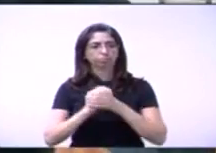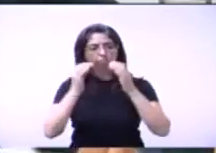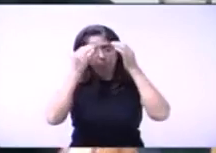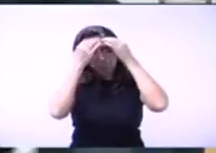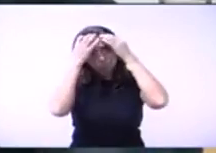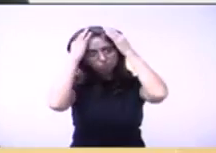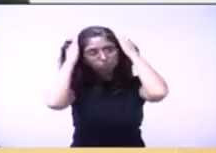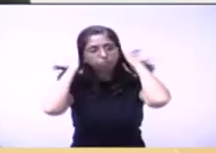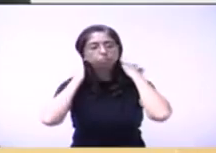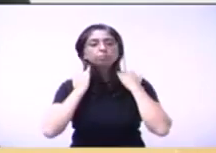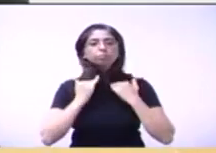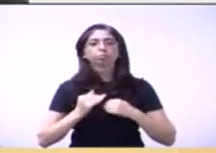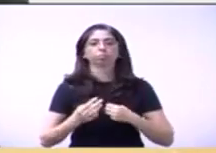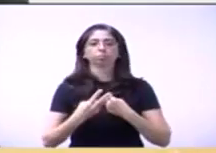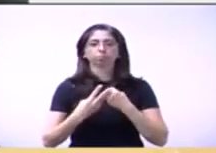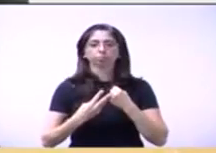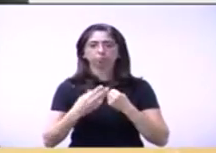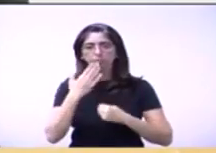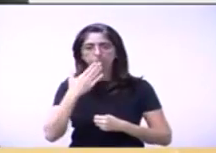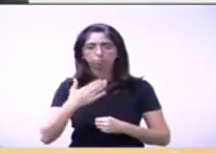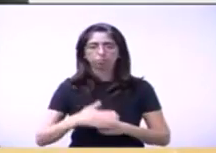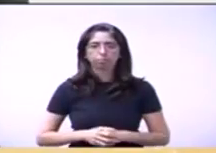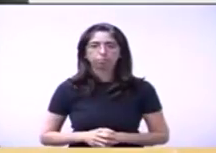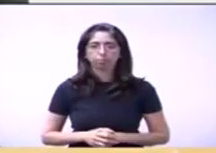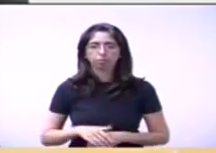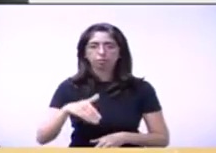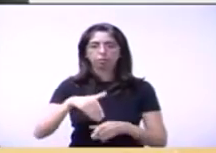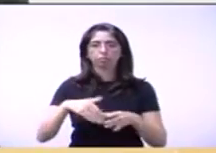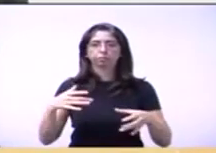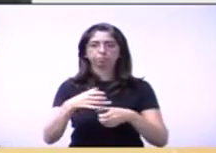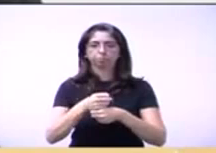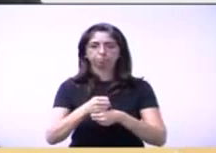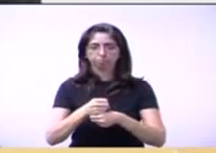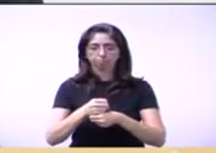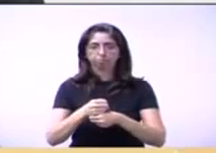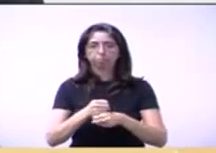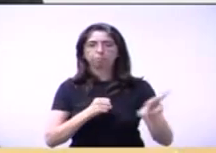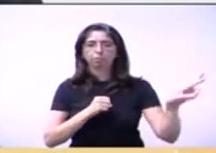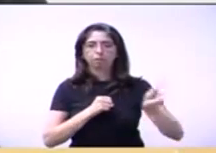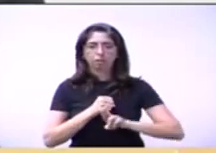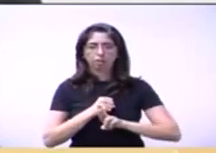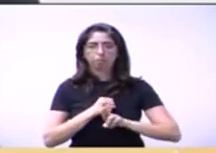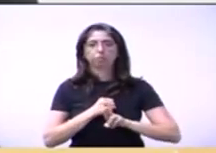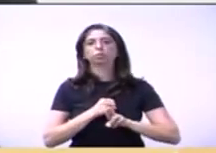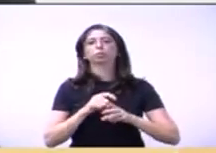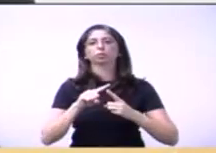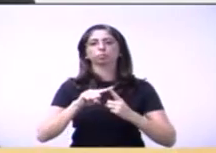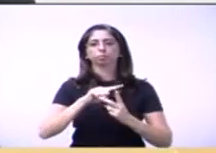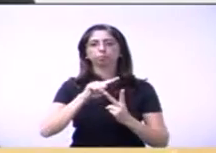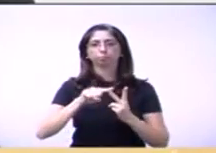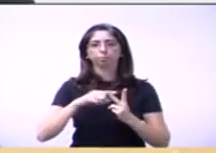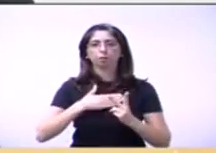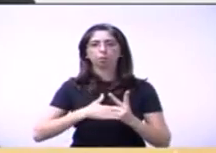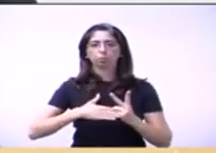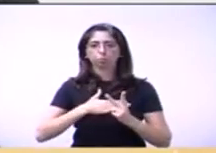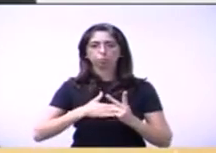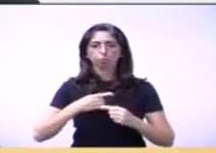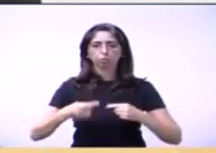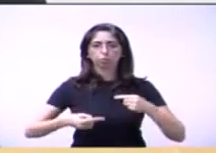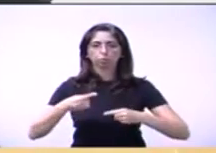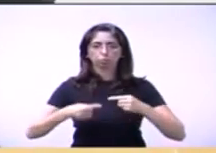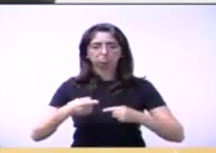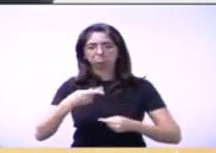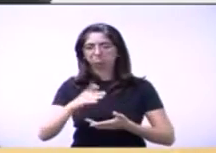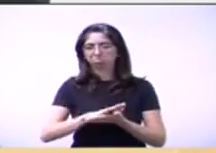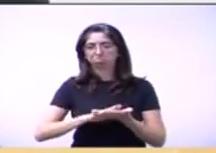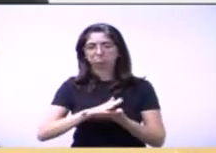O pedido do vereador Marquinhos da Bola para votação em bloco dos requerimentos e as moções está em discussão. Ninguém